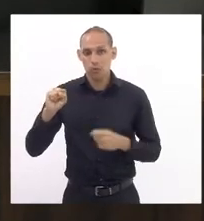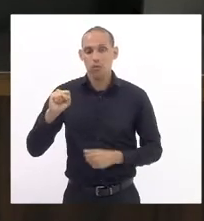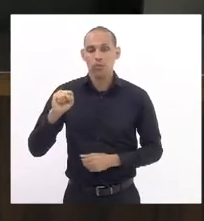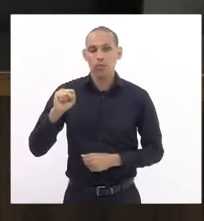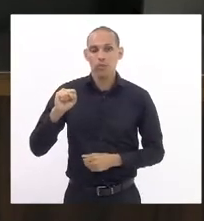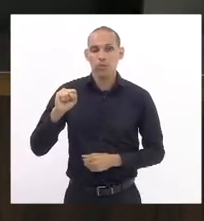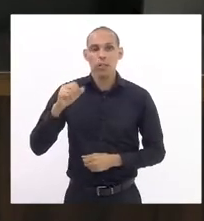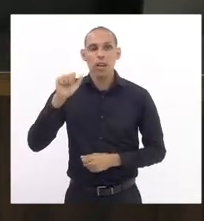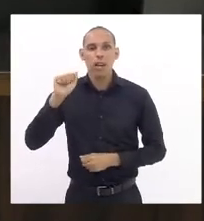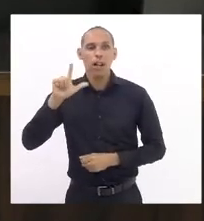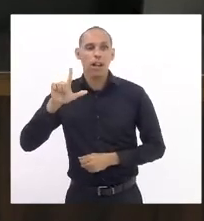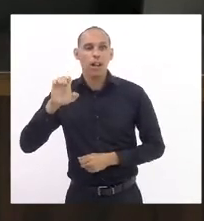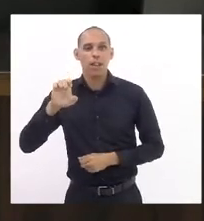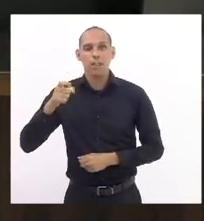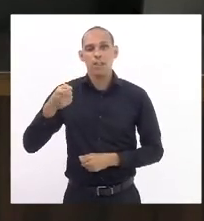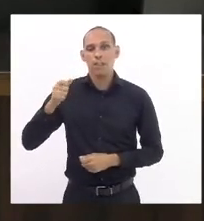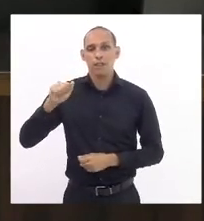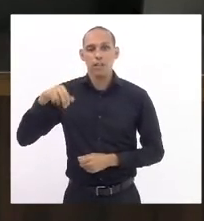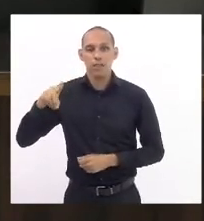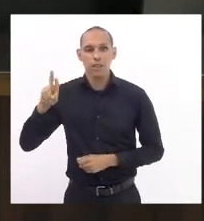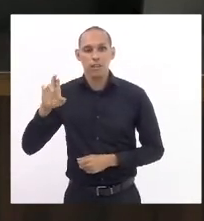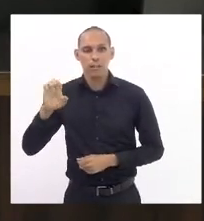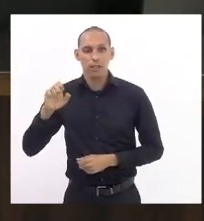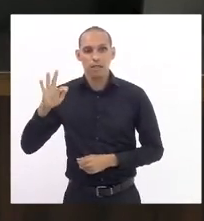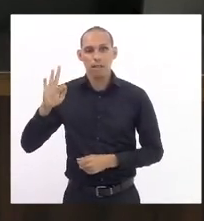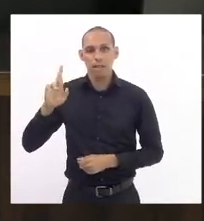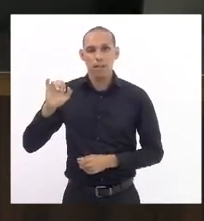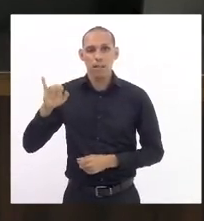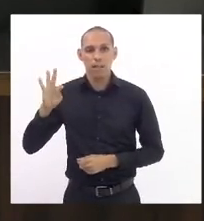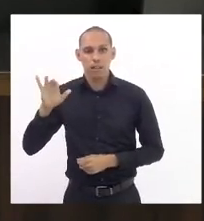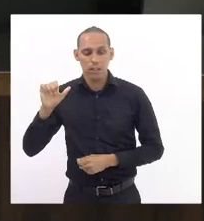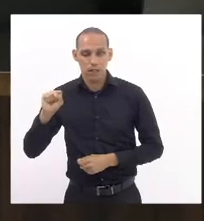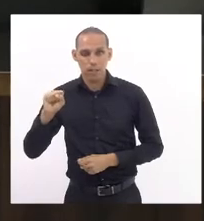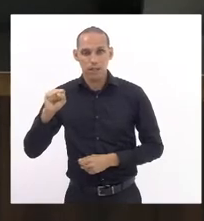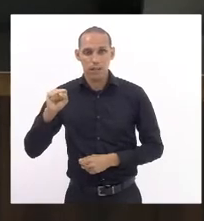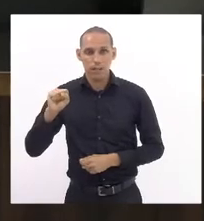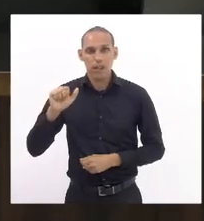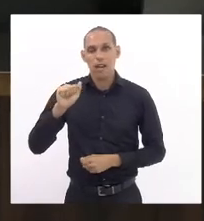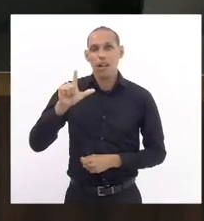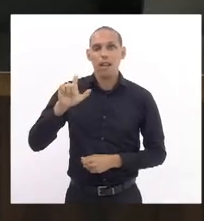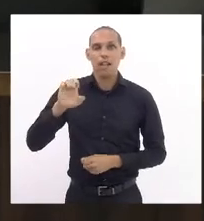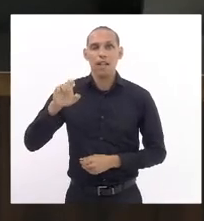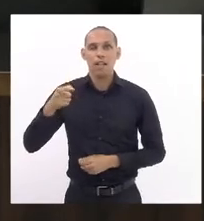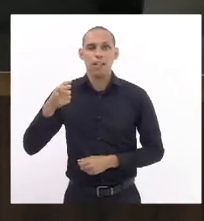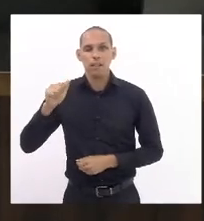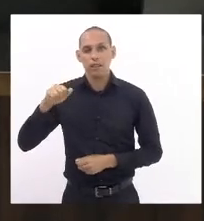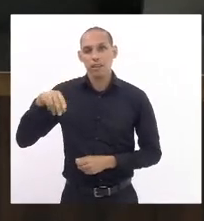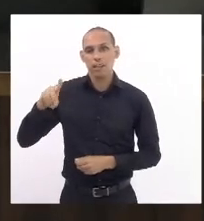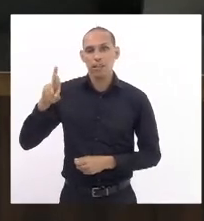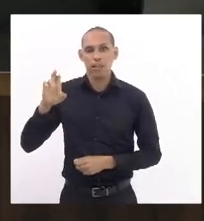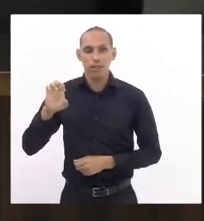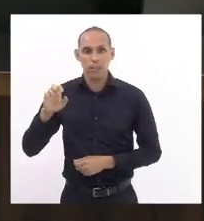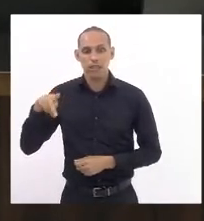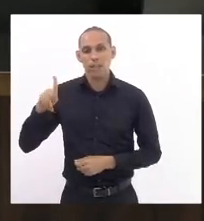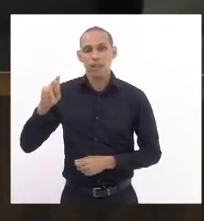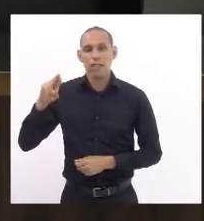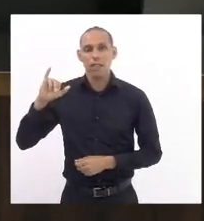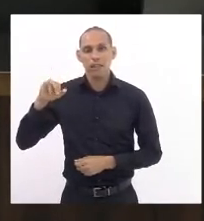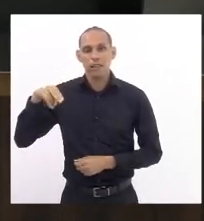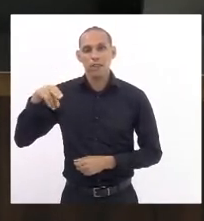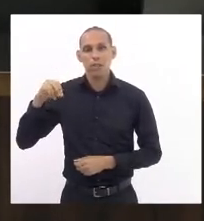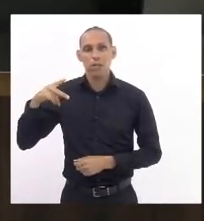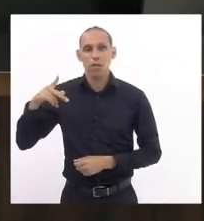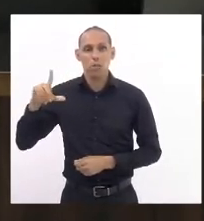deputado Alexandre Freitas, deputado Alexandre Freitas, deputado Alexandre Knoploch, deputado